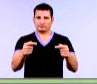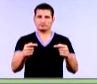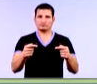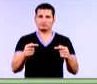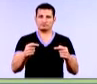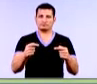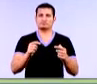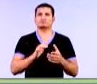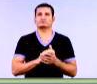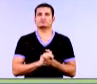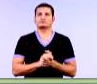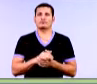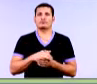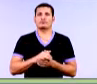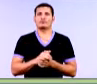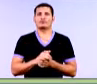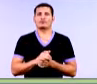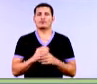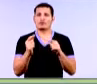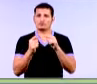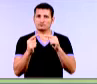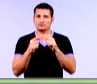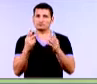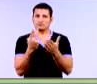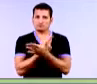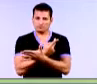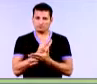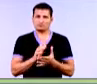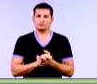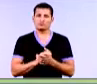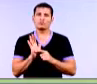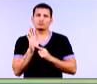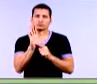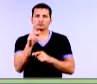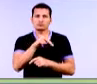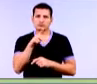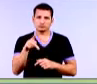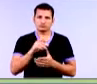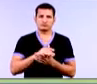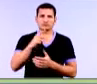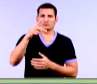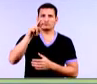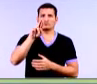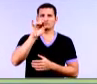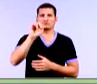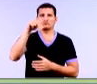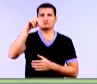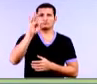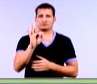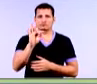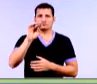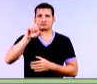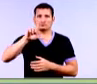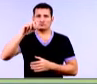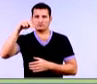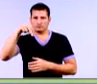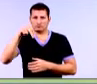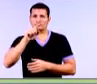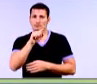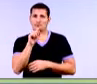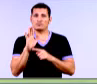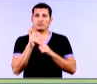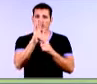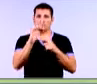acontece na demonstração que o professor Alisson fez, o print LN, ou seja, ele mostra e pula uma